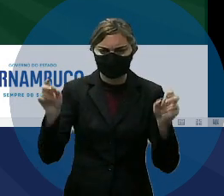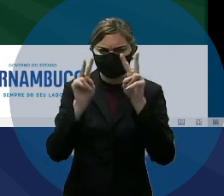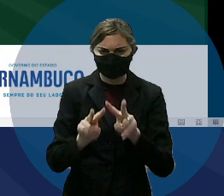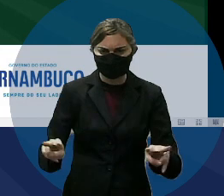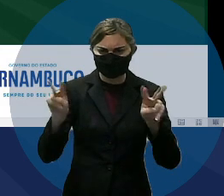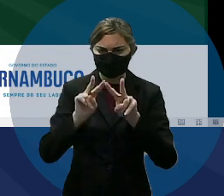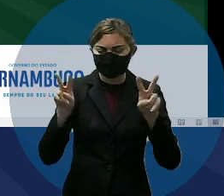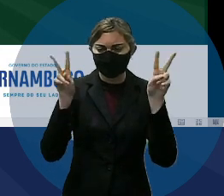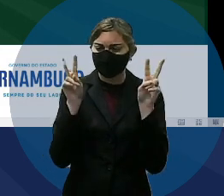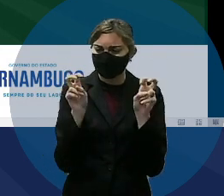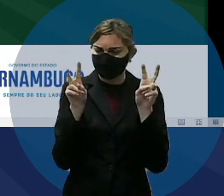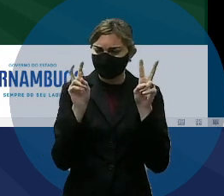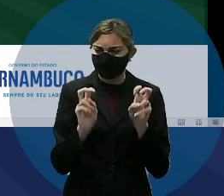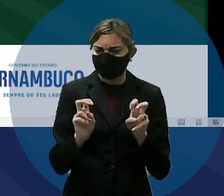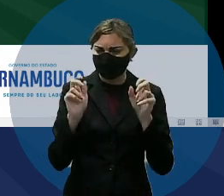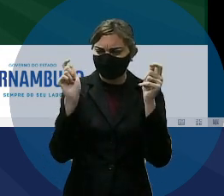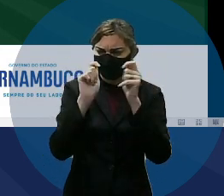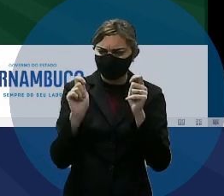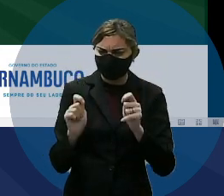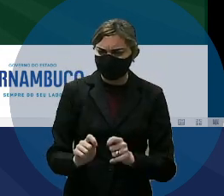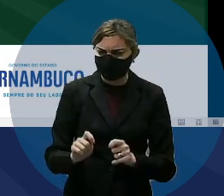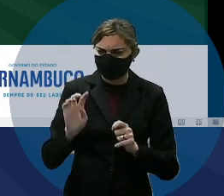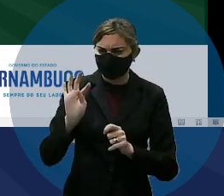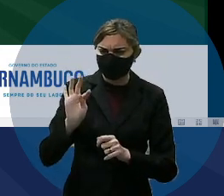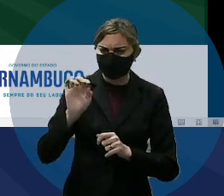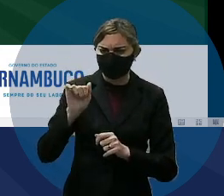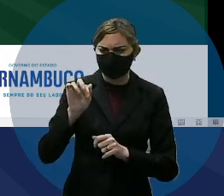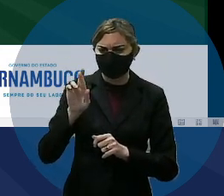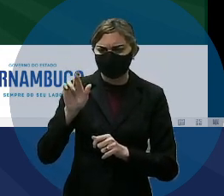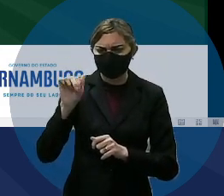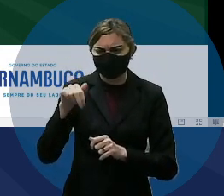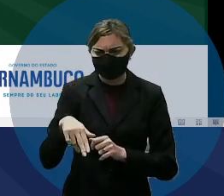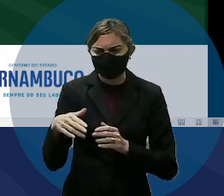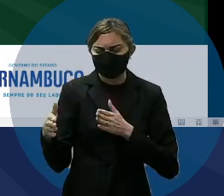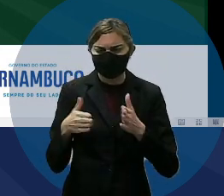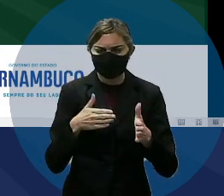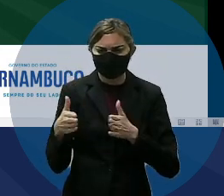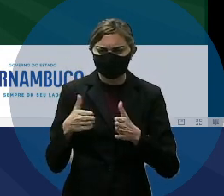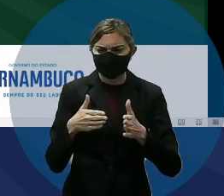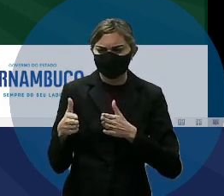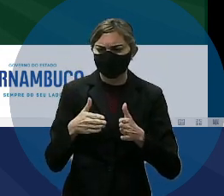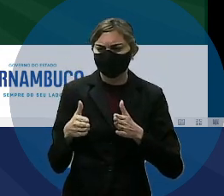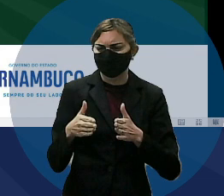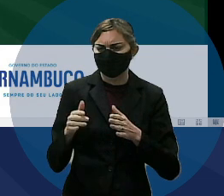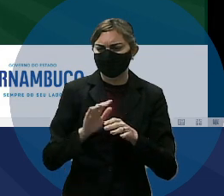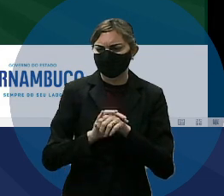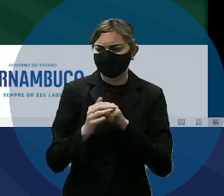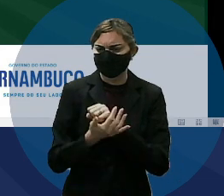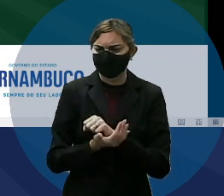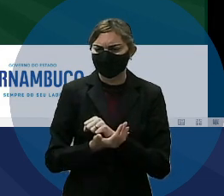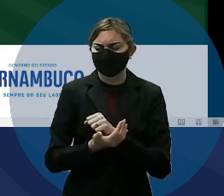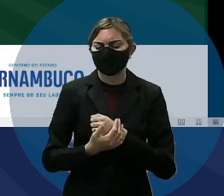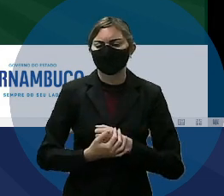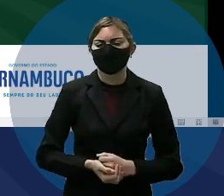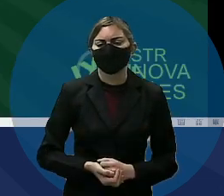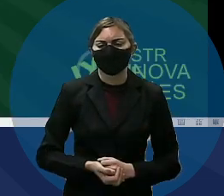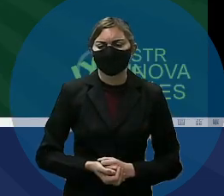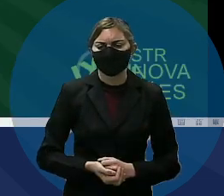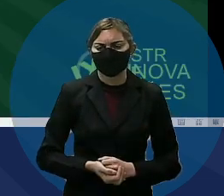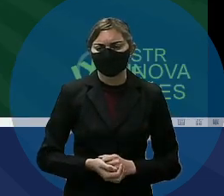temática, né? A arte do Tangram, criado nesse período de pandemia. Pode passar.